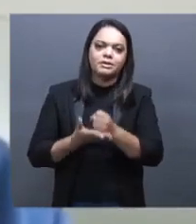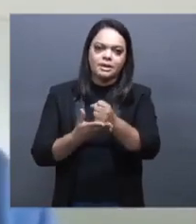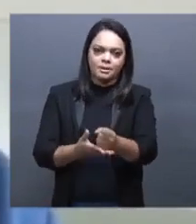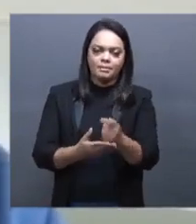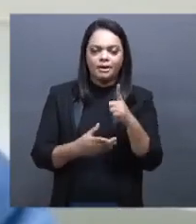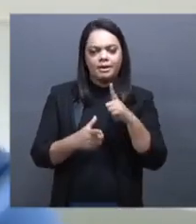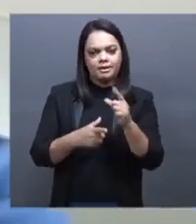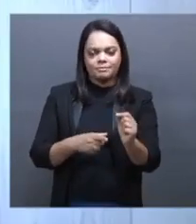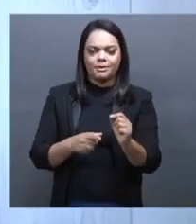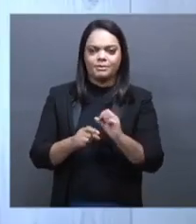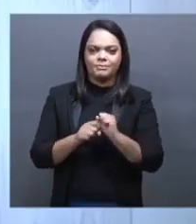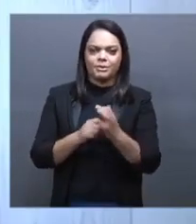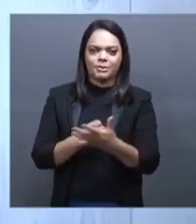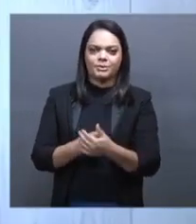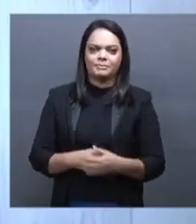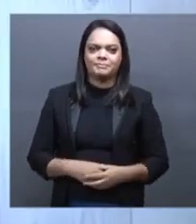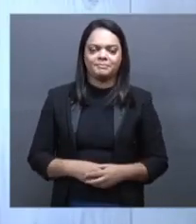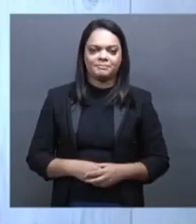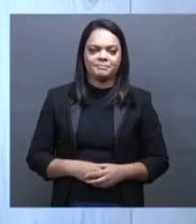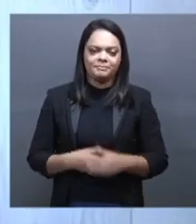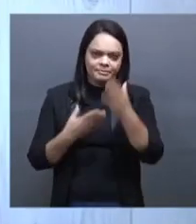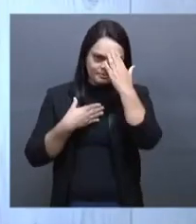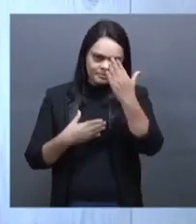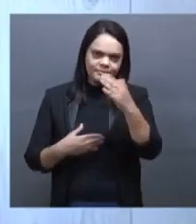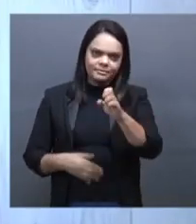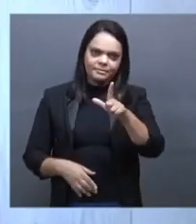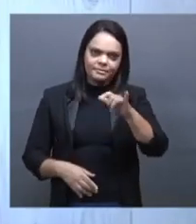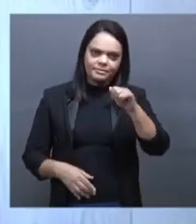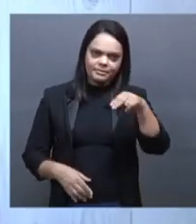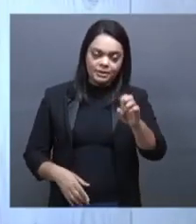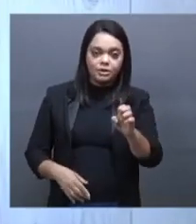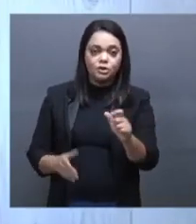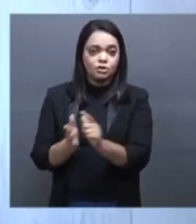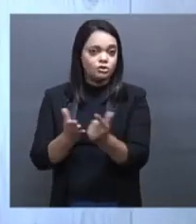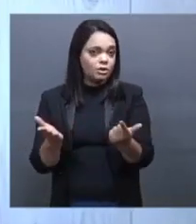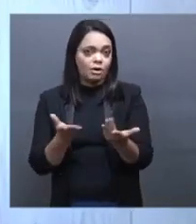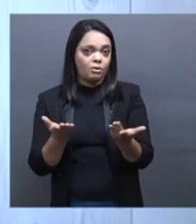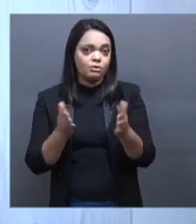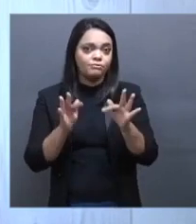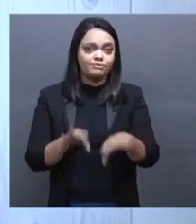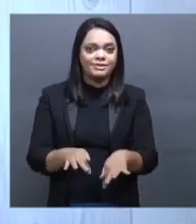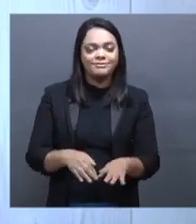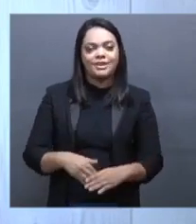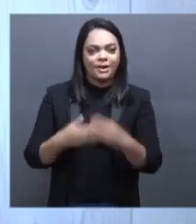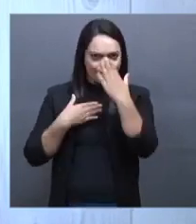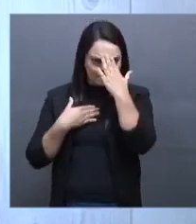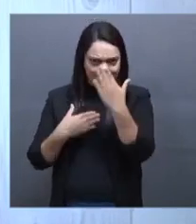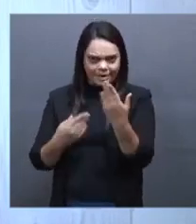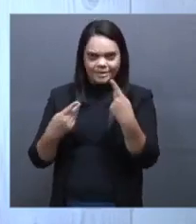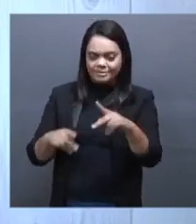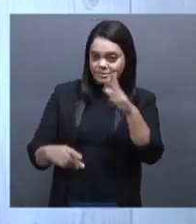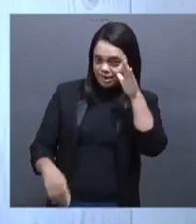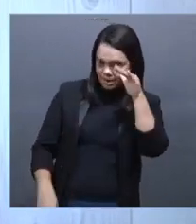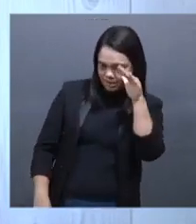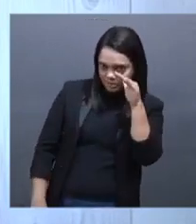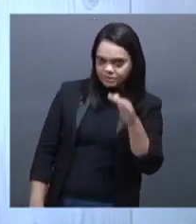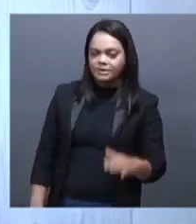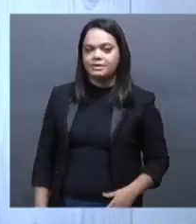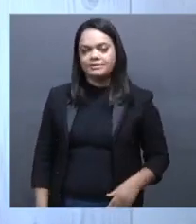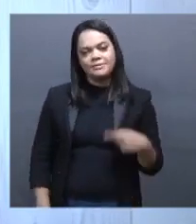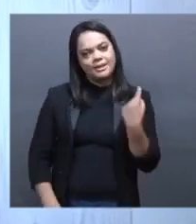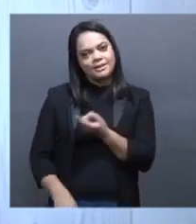show coronavírus! Bom, obrigado, Eliane. E o jornal de hoje chega ao fim. Obrigado pela sua audiência